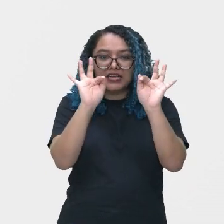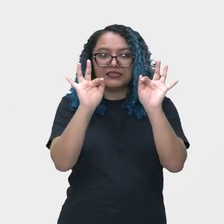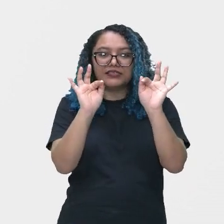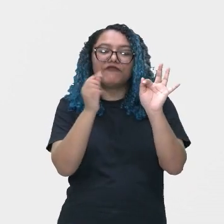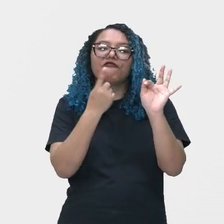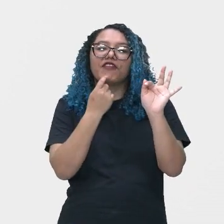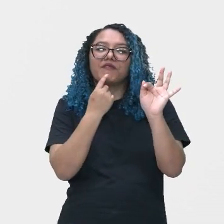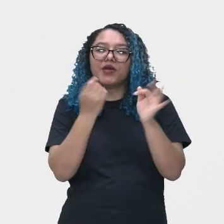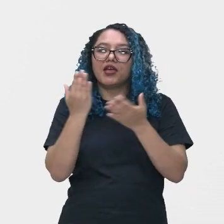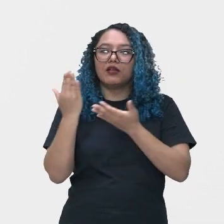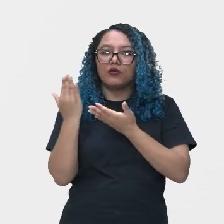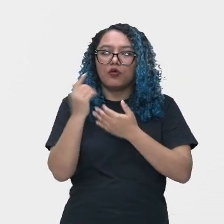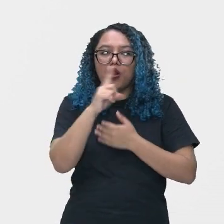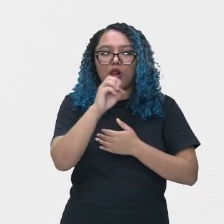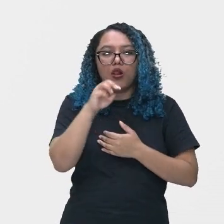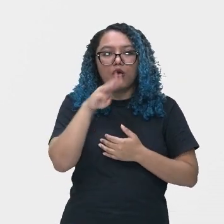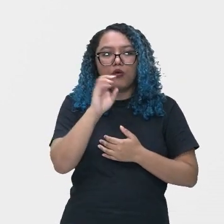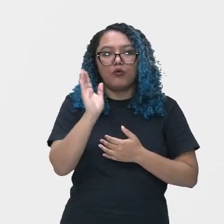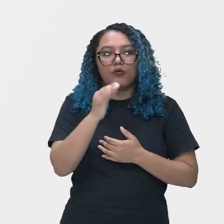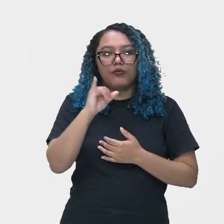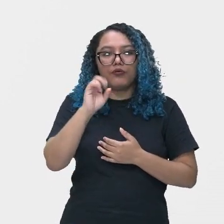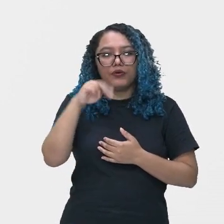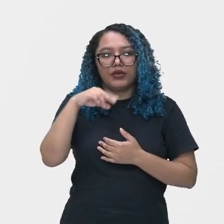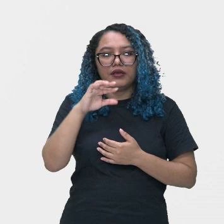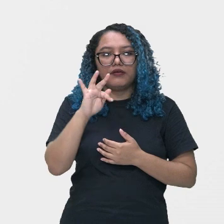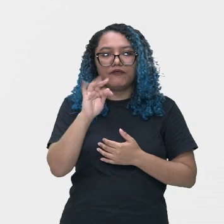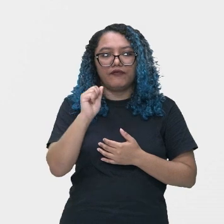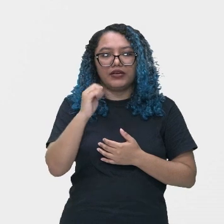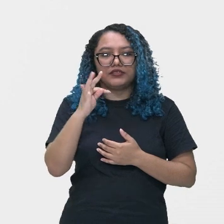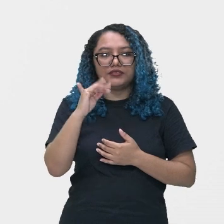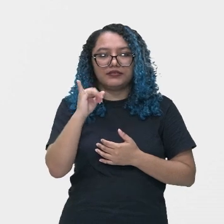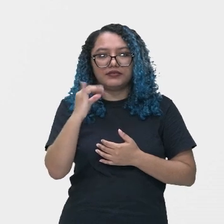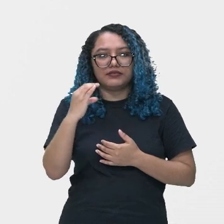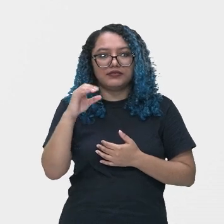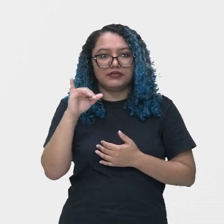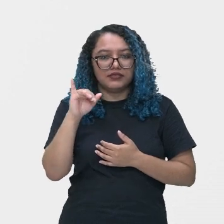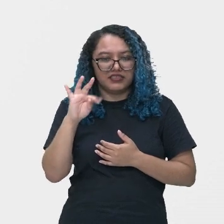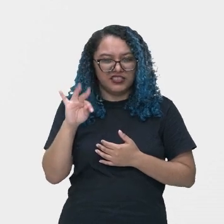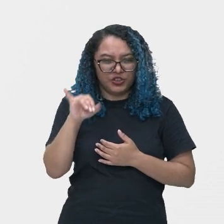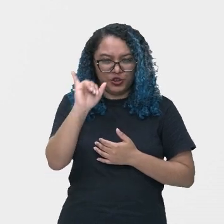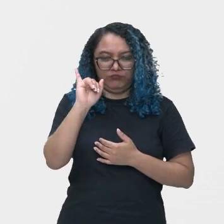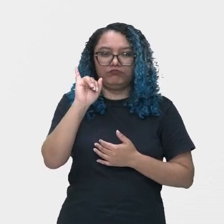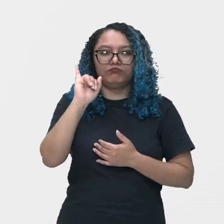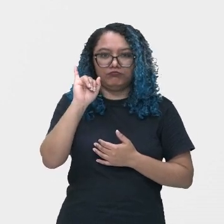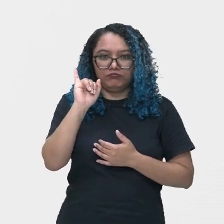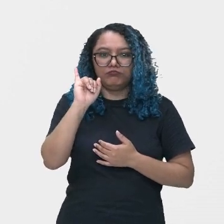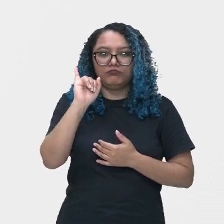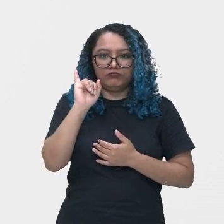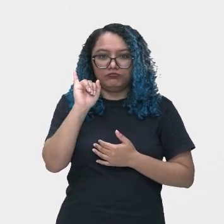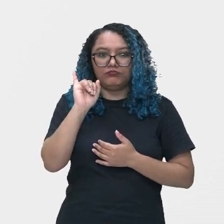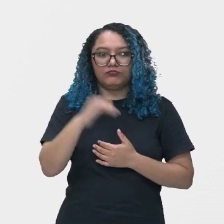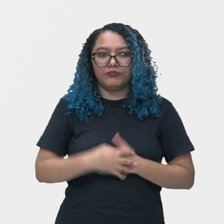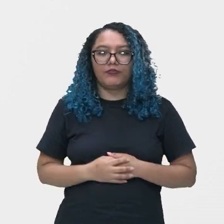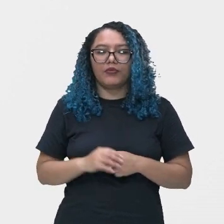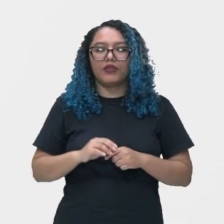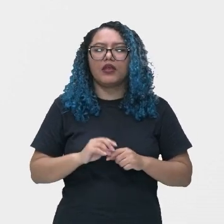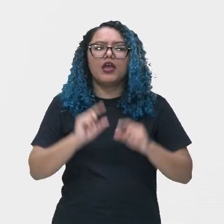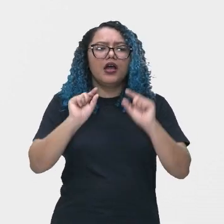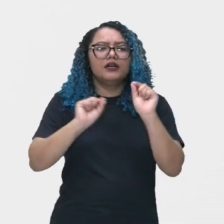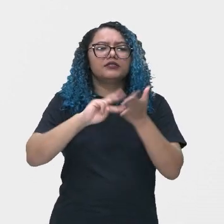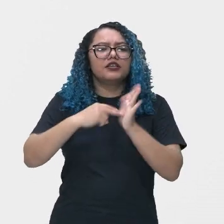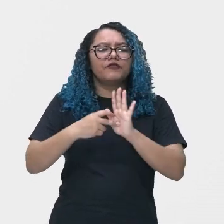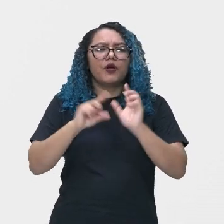ok? Vejam, quais são as características aqui. São informações que não